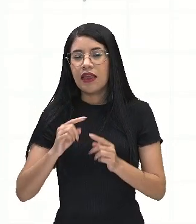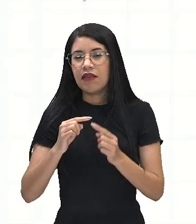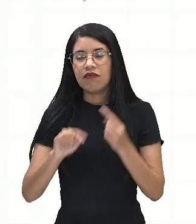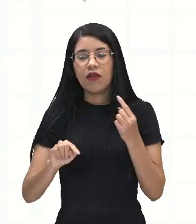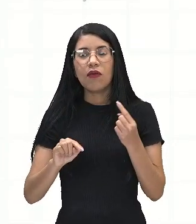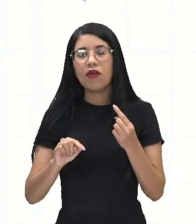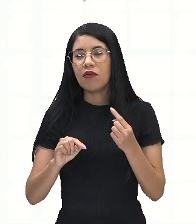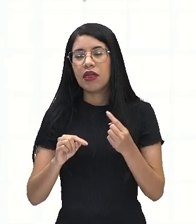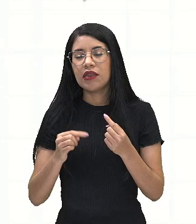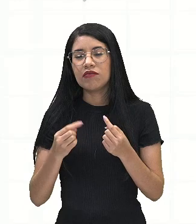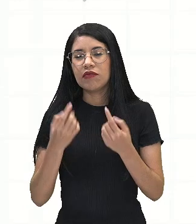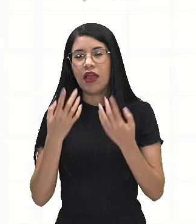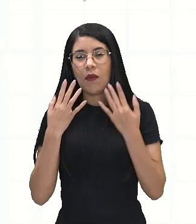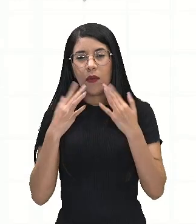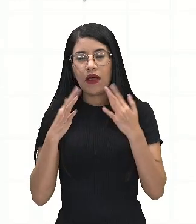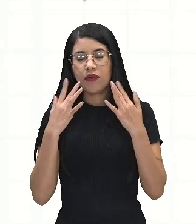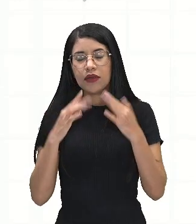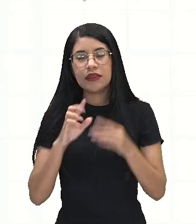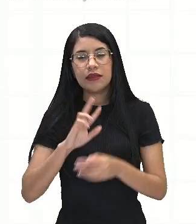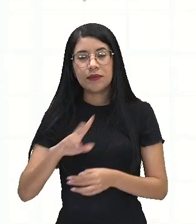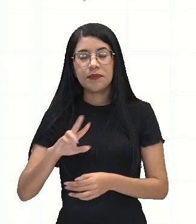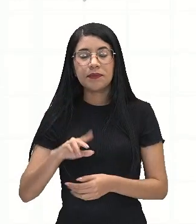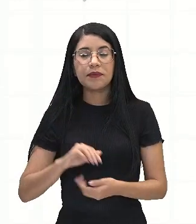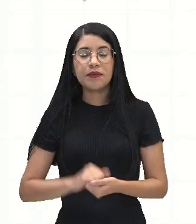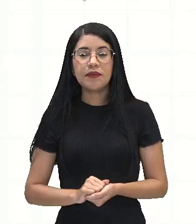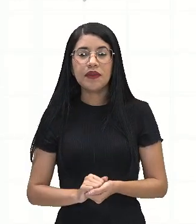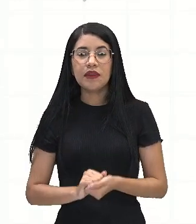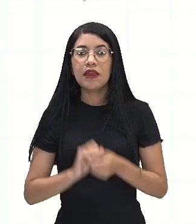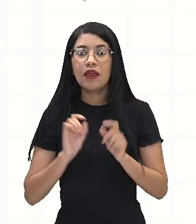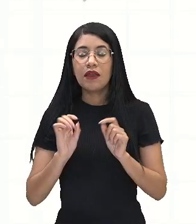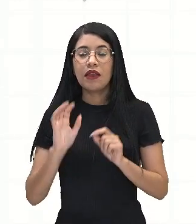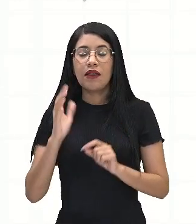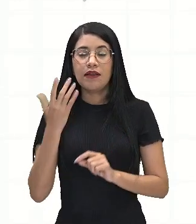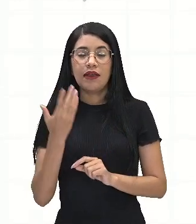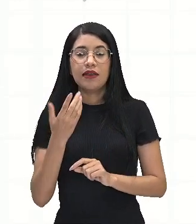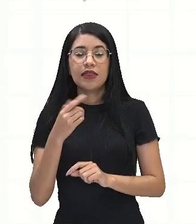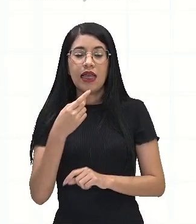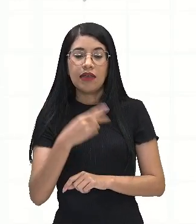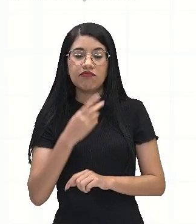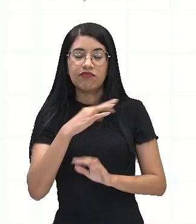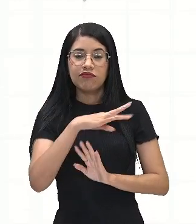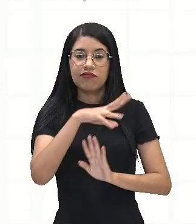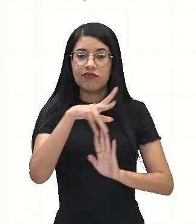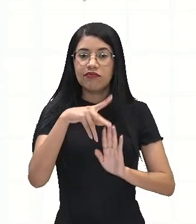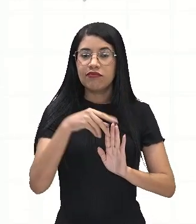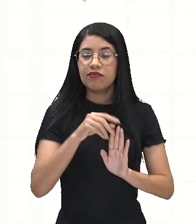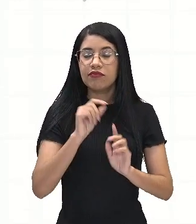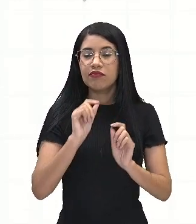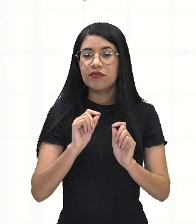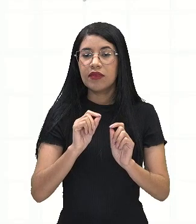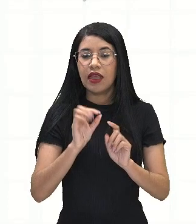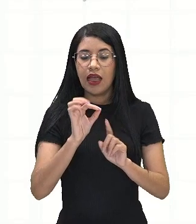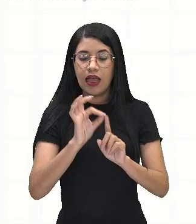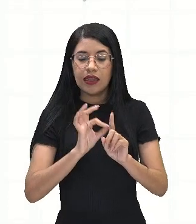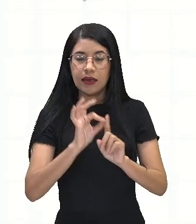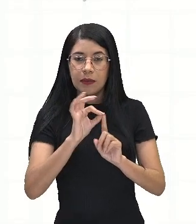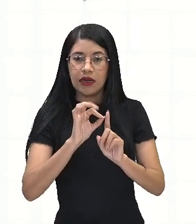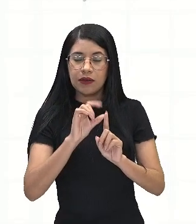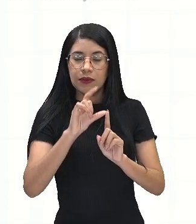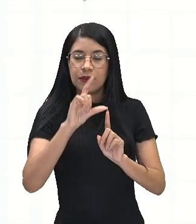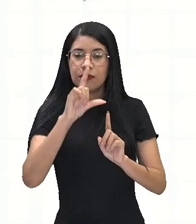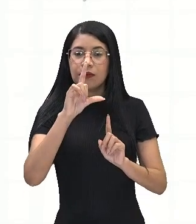aquecimento anômalo, gera aqui para nós um aumento na